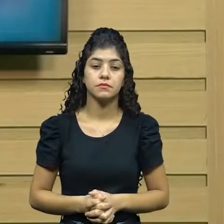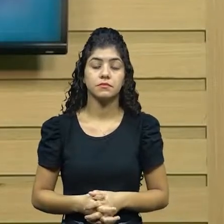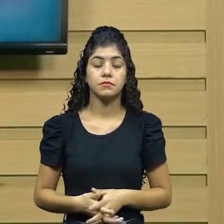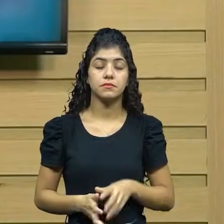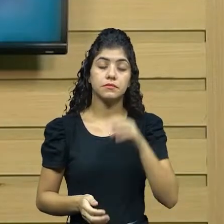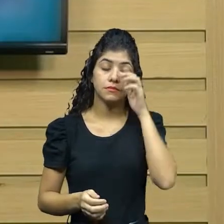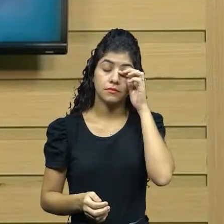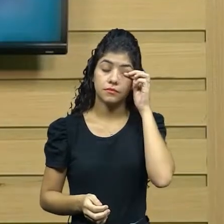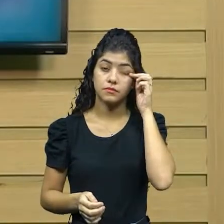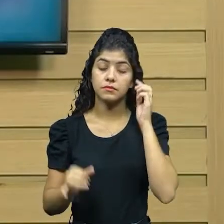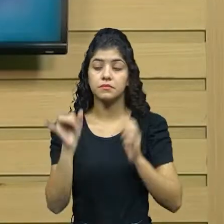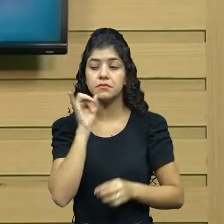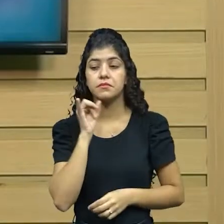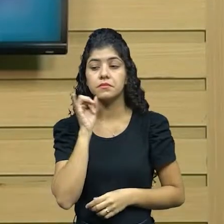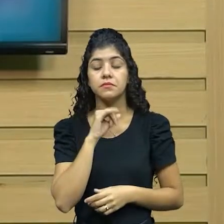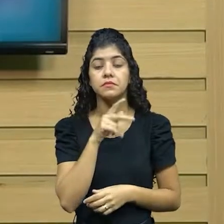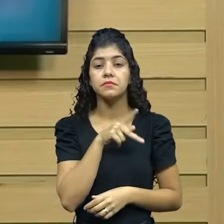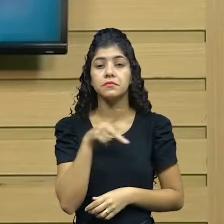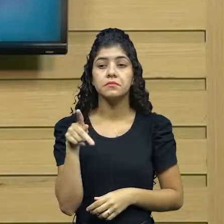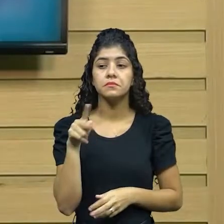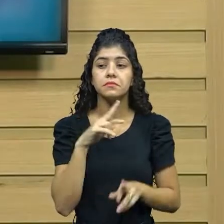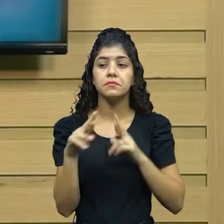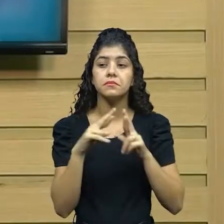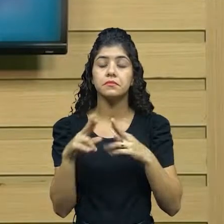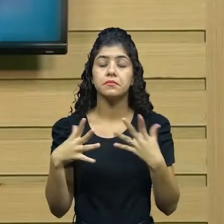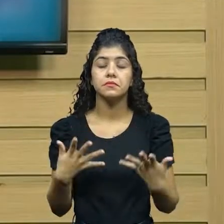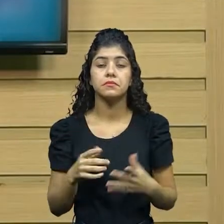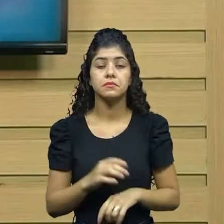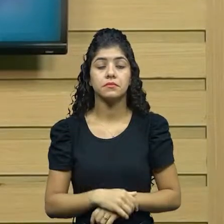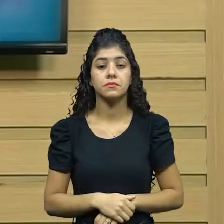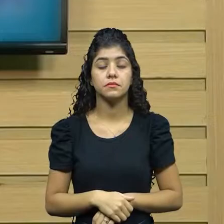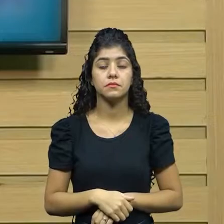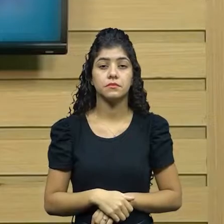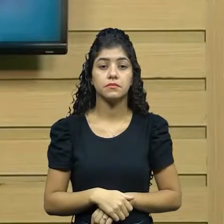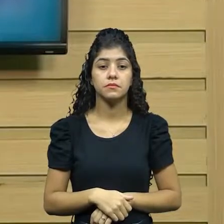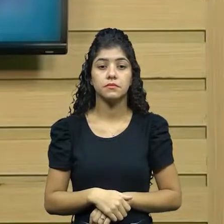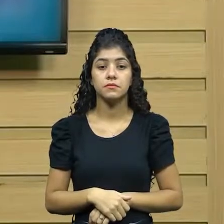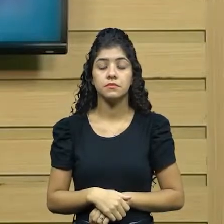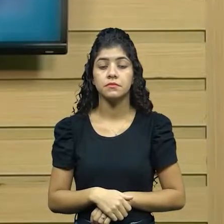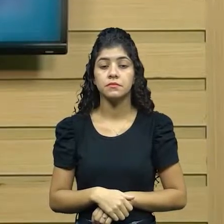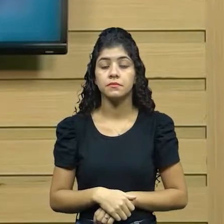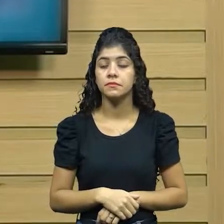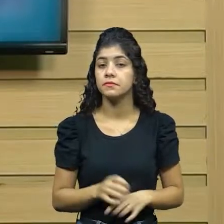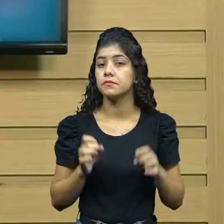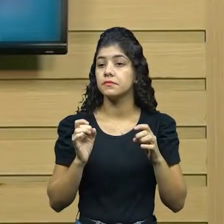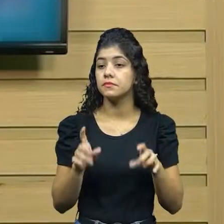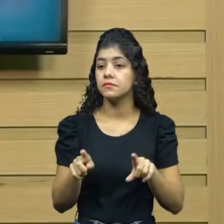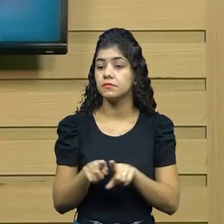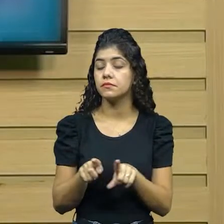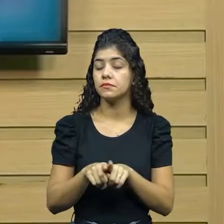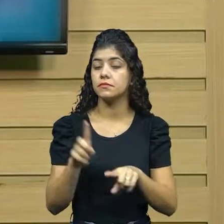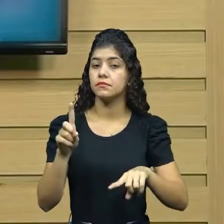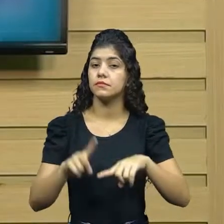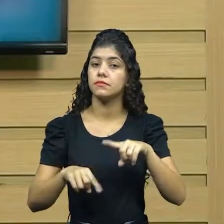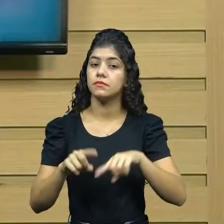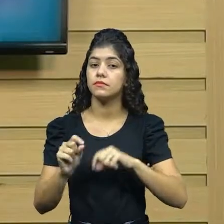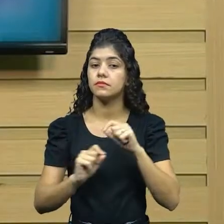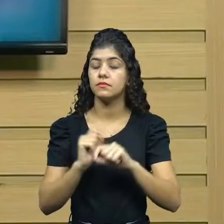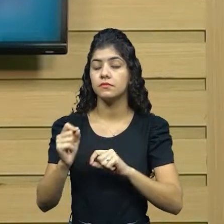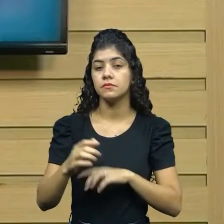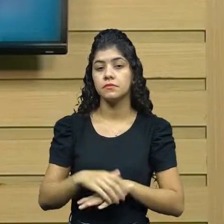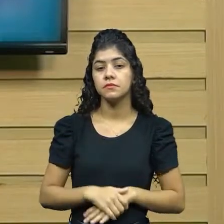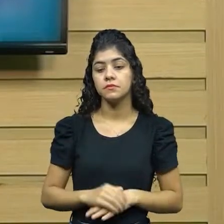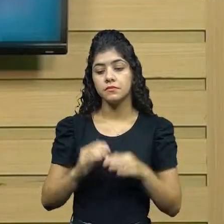deu um exemplo de marketing de relacionamento. Quando, mesmo te vendendo produto, mas a